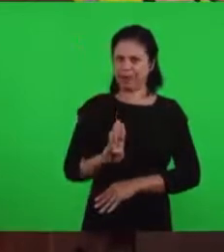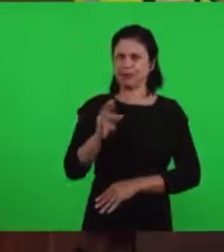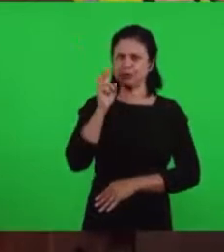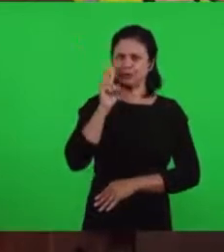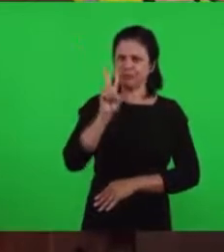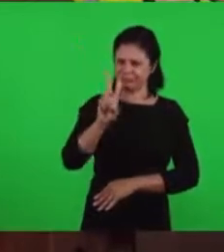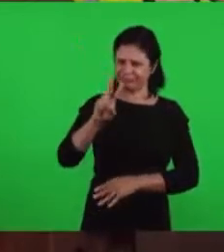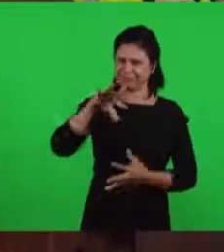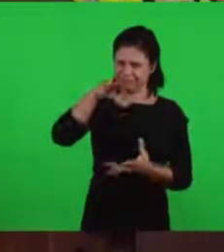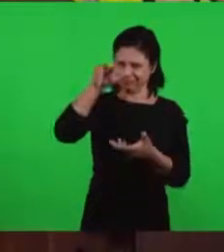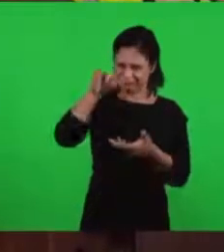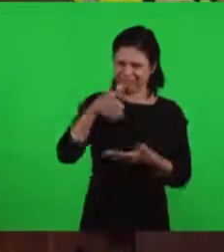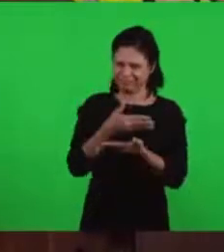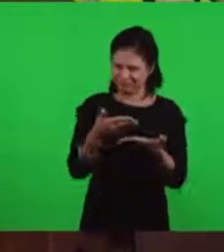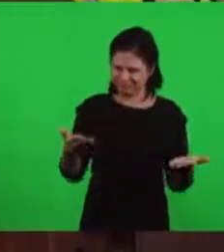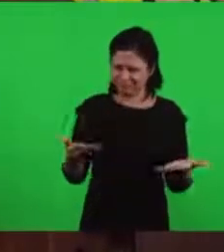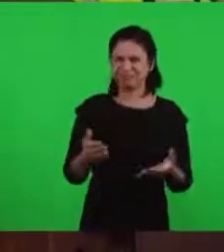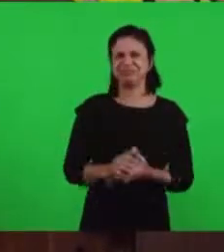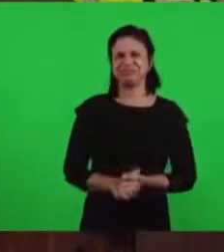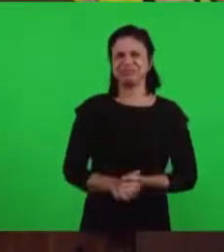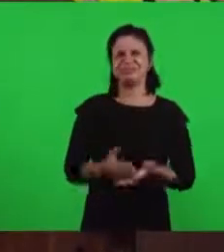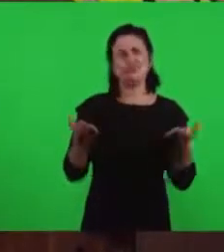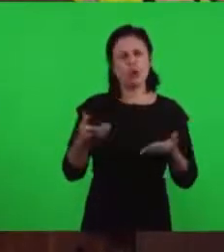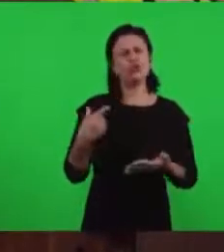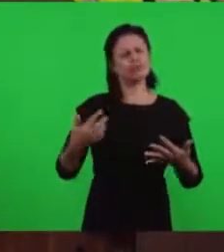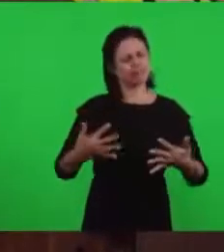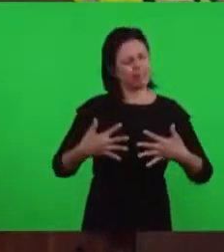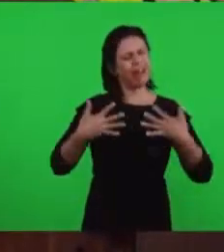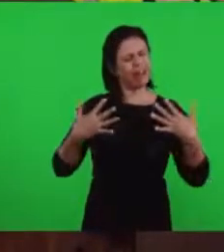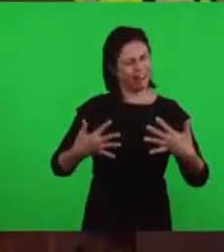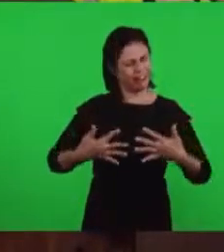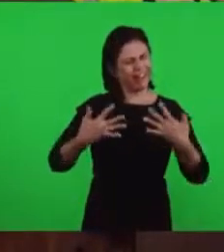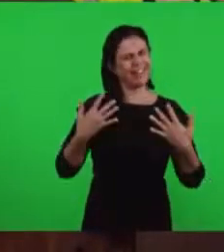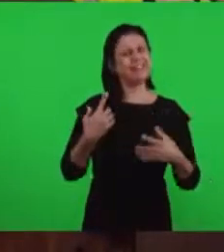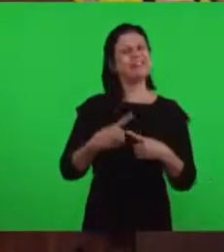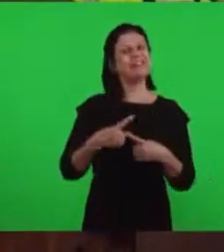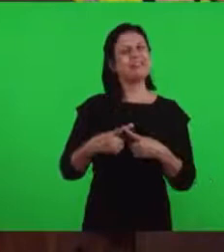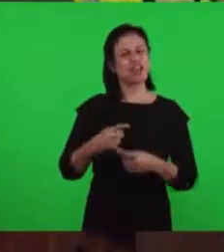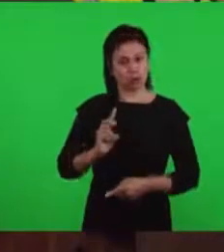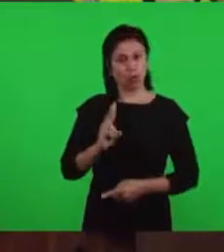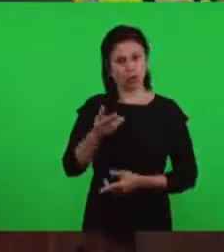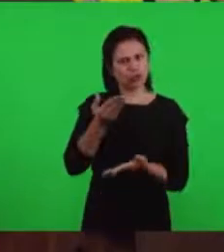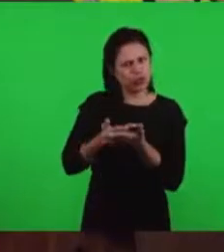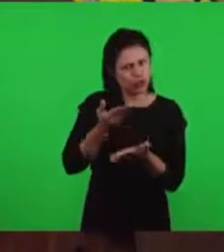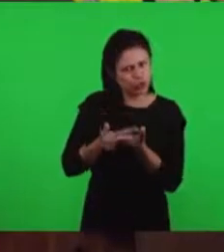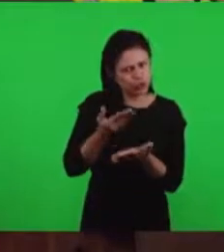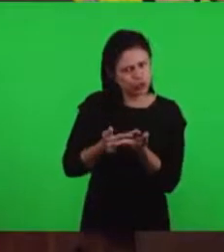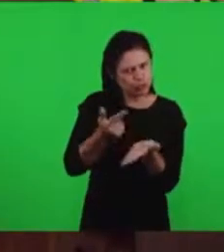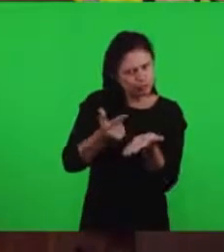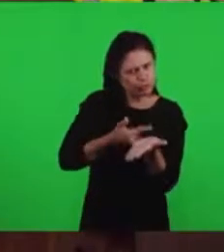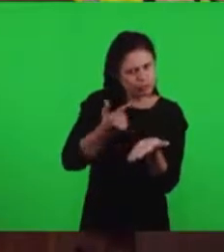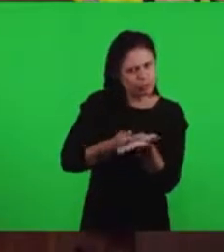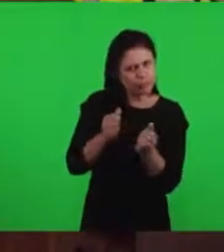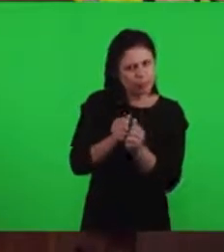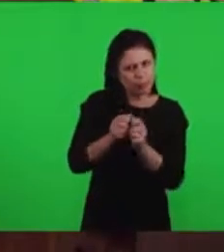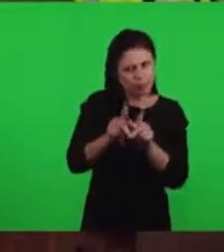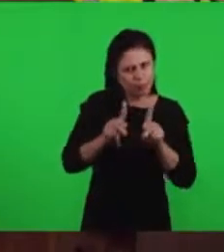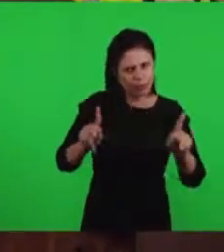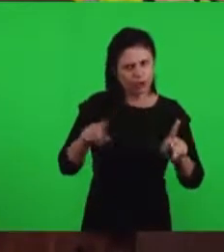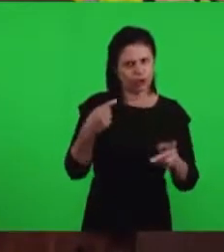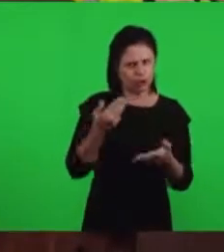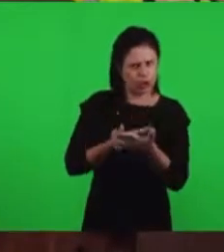nossa alegria é podemos dar continuidade ao estudo do livro de apocalipse que nós estamos cada vez mais nos